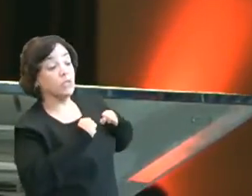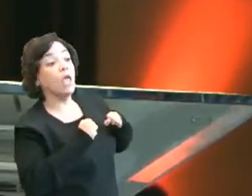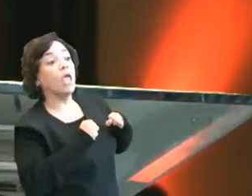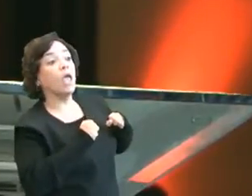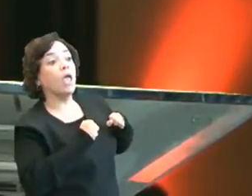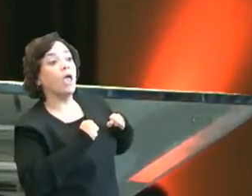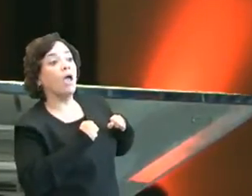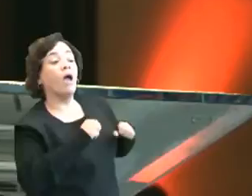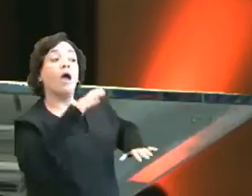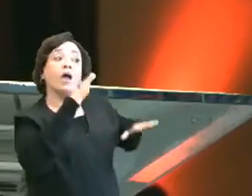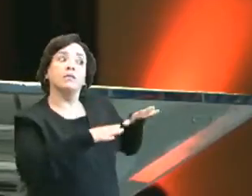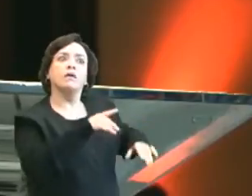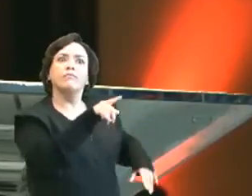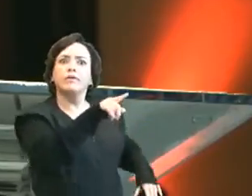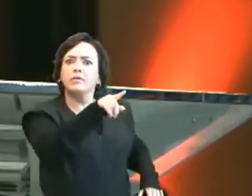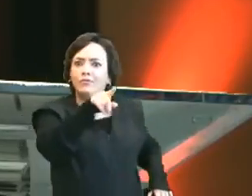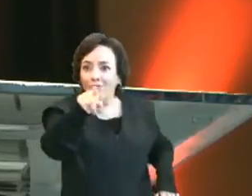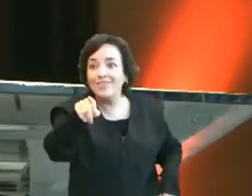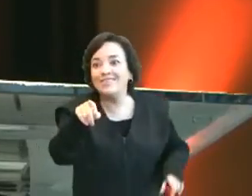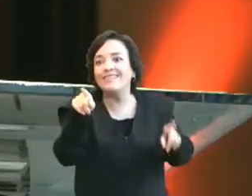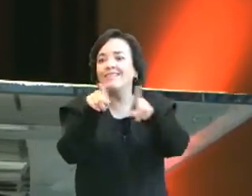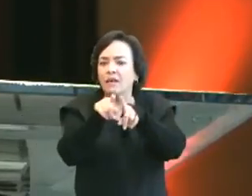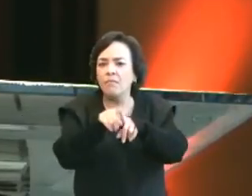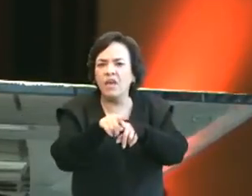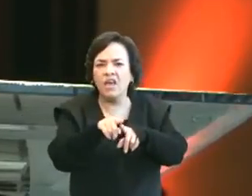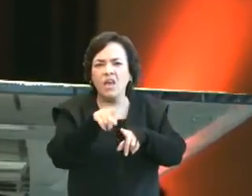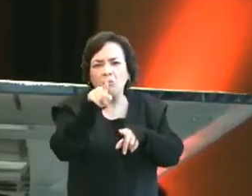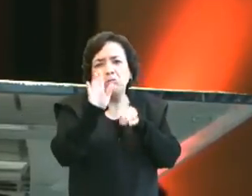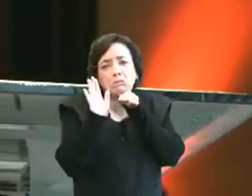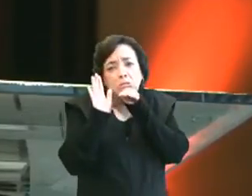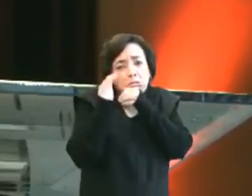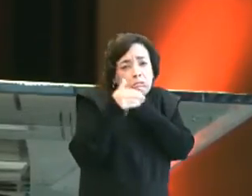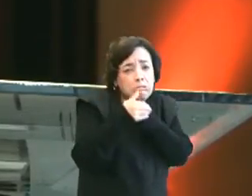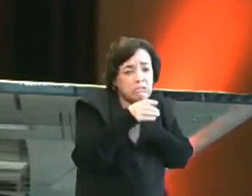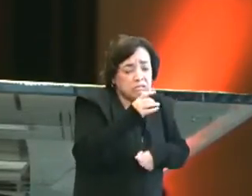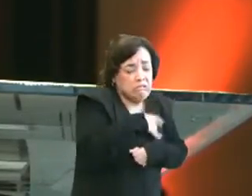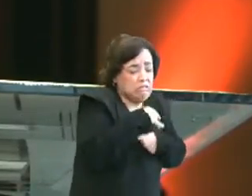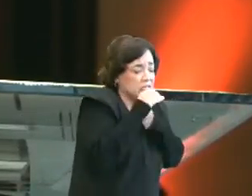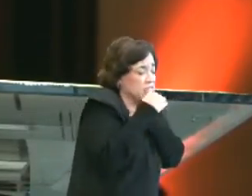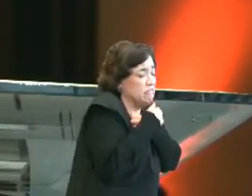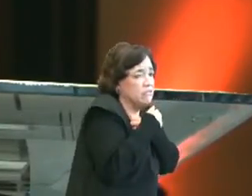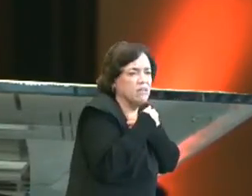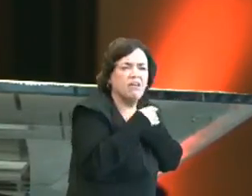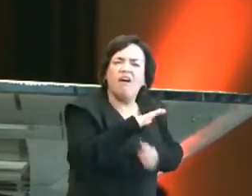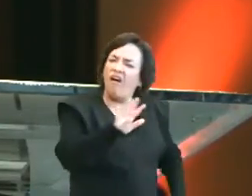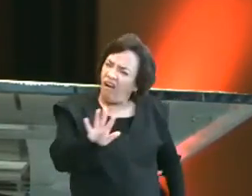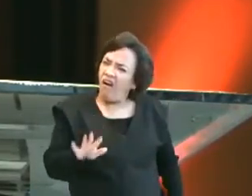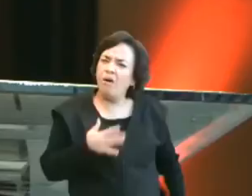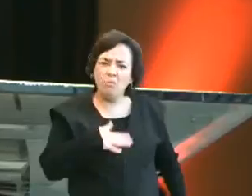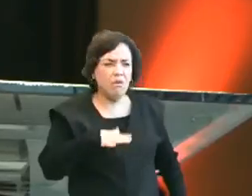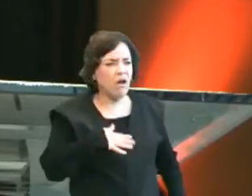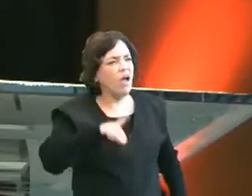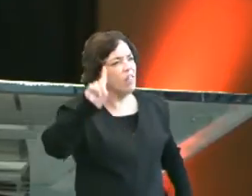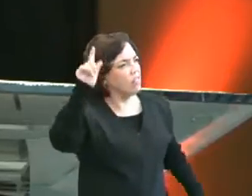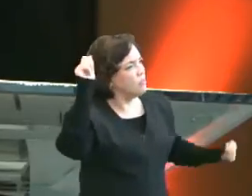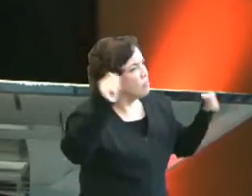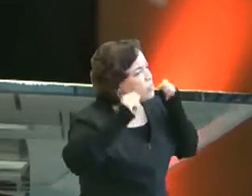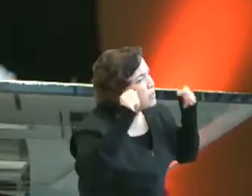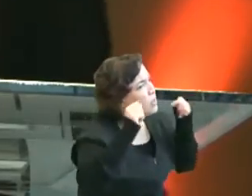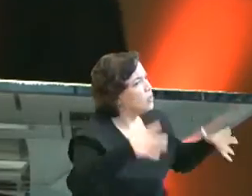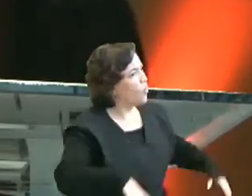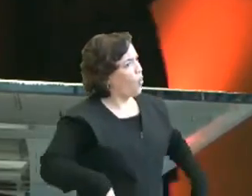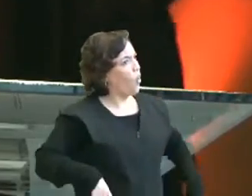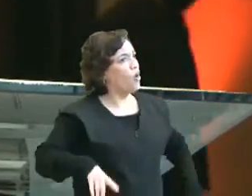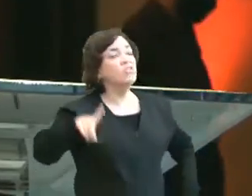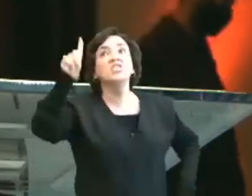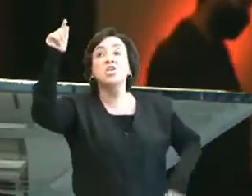Você talvez esteja na caverna e você sabe, Deus é poderoso. Deus pode fazer fogo cair do céu. Deus pode chacoalhar a terra. Deus pode todas